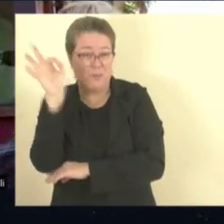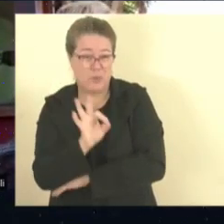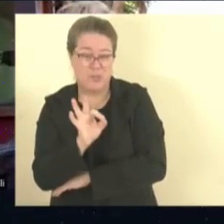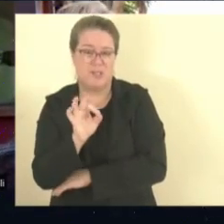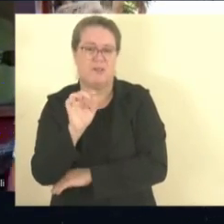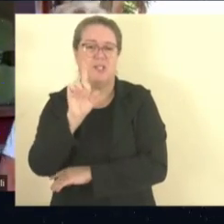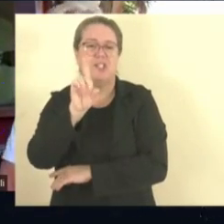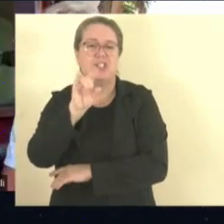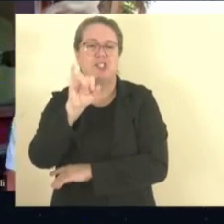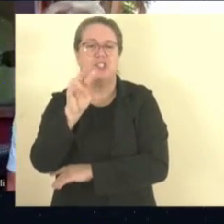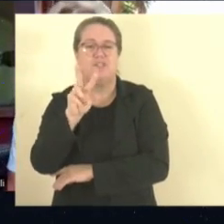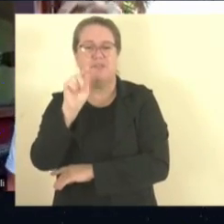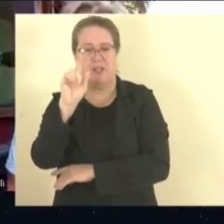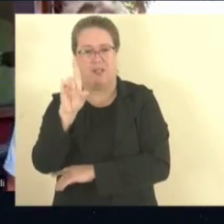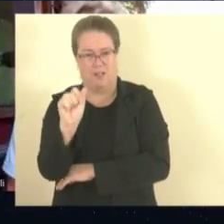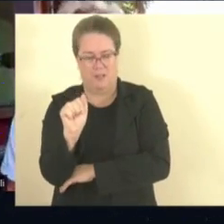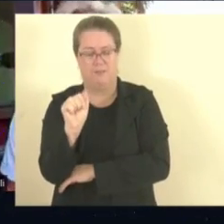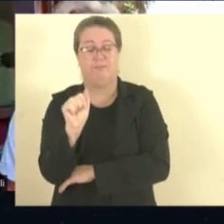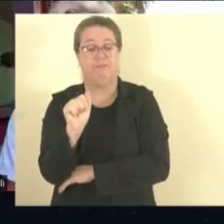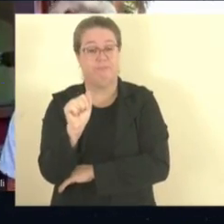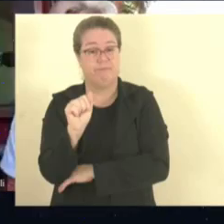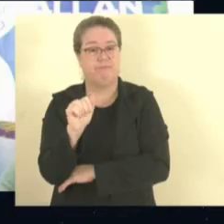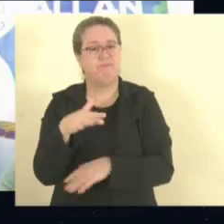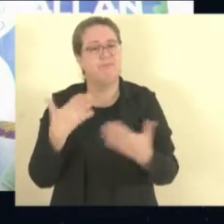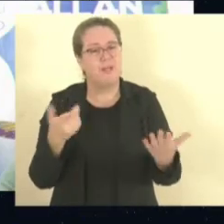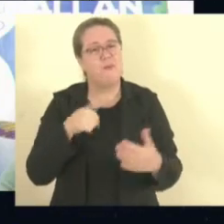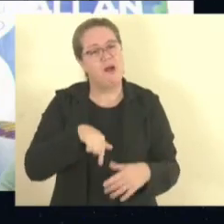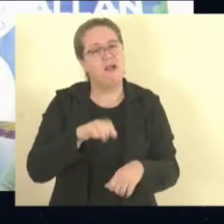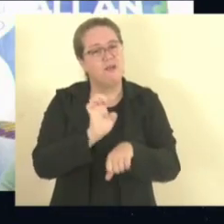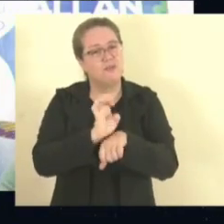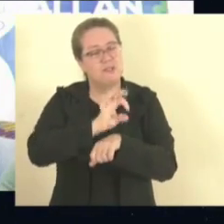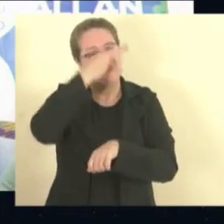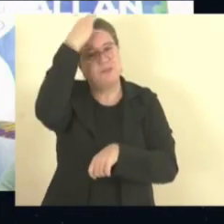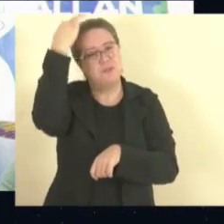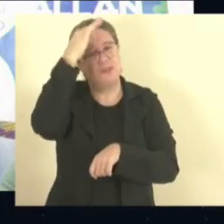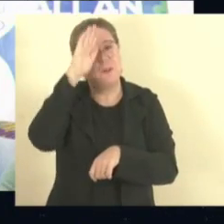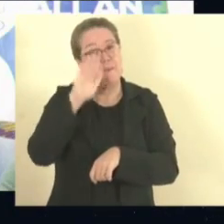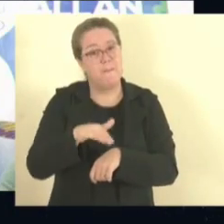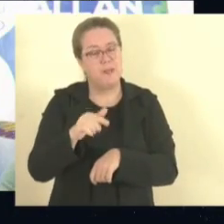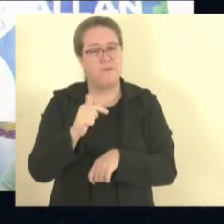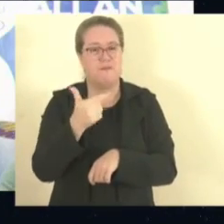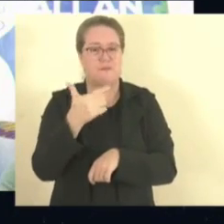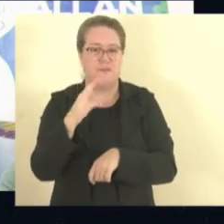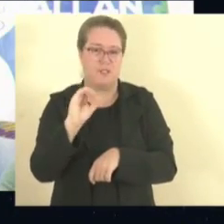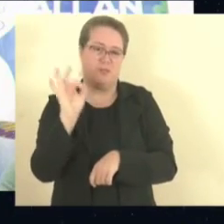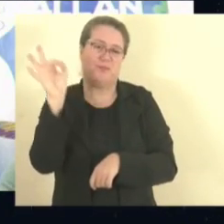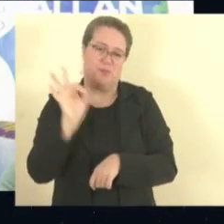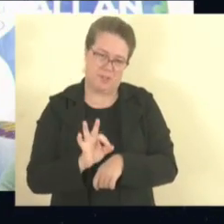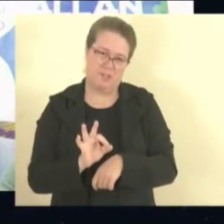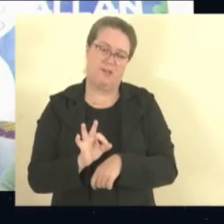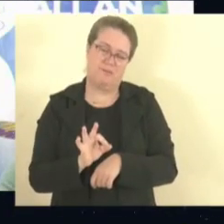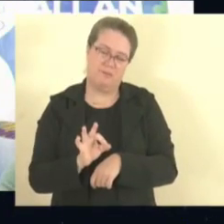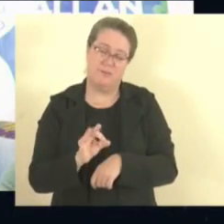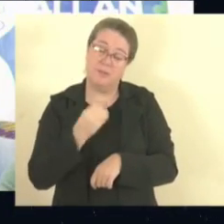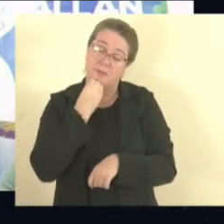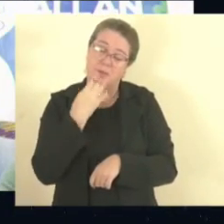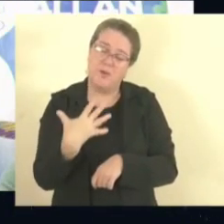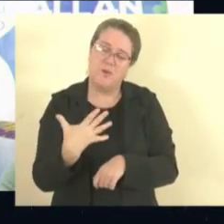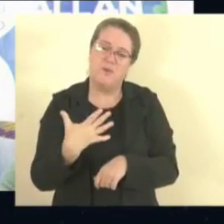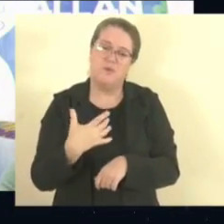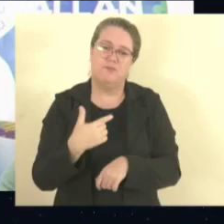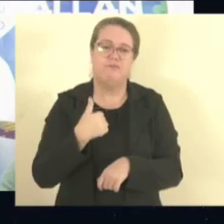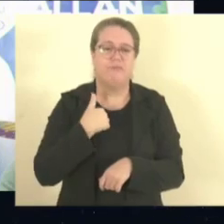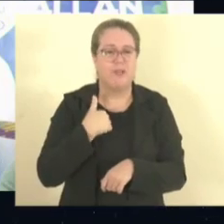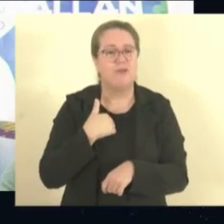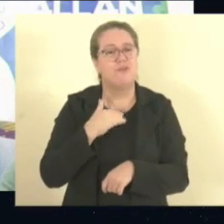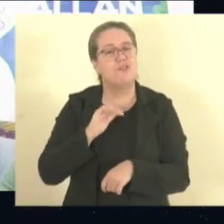sua receita corrente líquida, o Espírito Santo tem menos de 20%. E quem participa da Comissão de Finanças, como eu sou presido, teve já